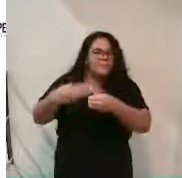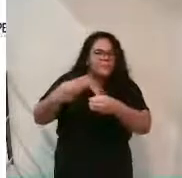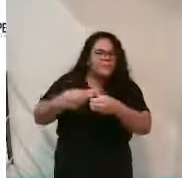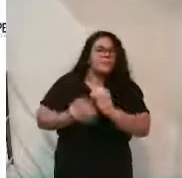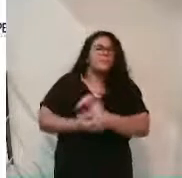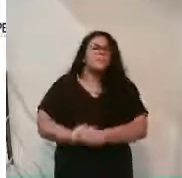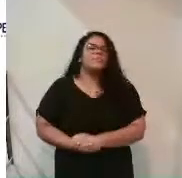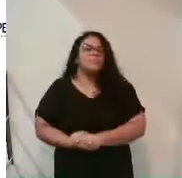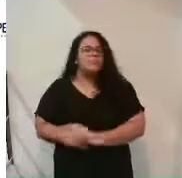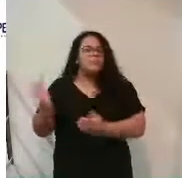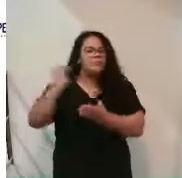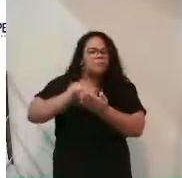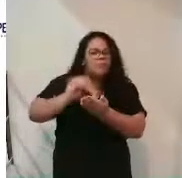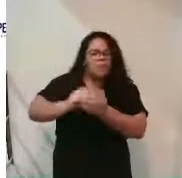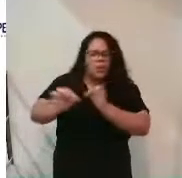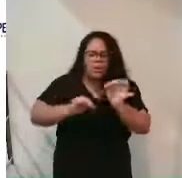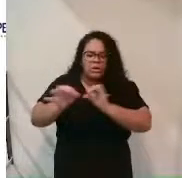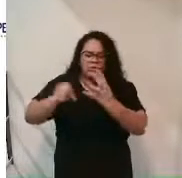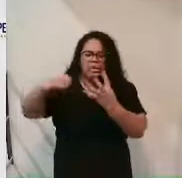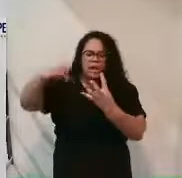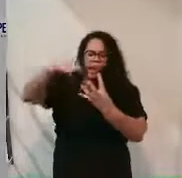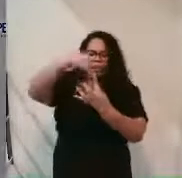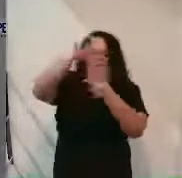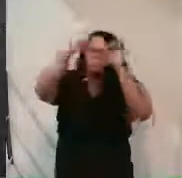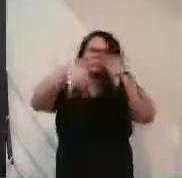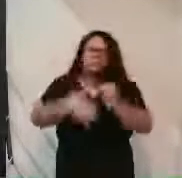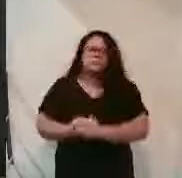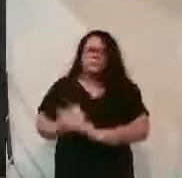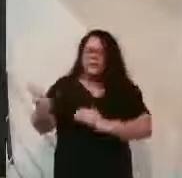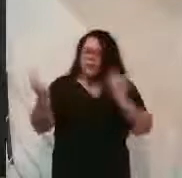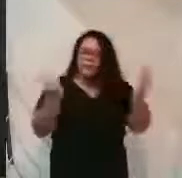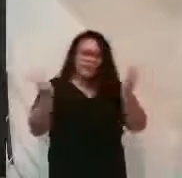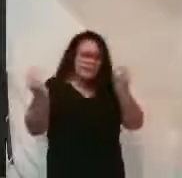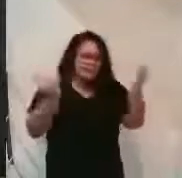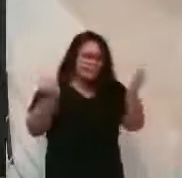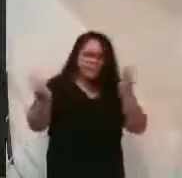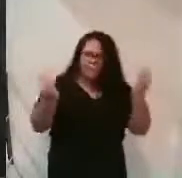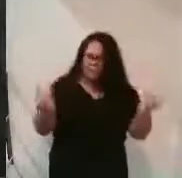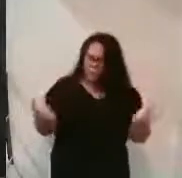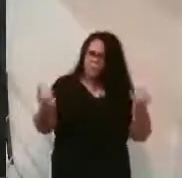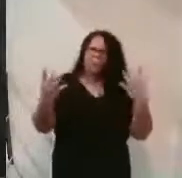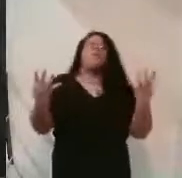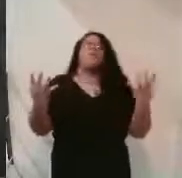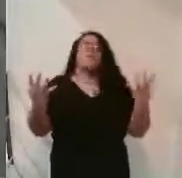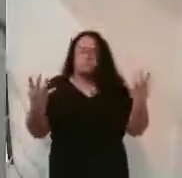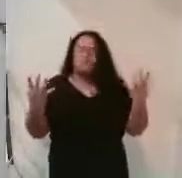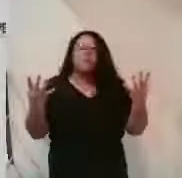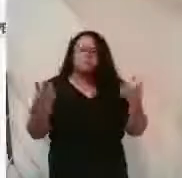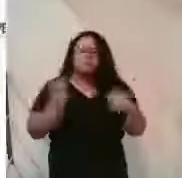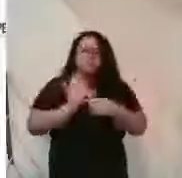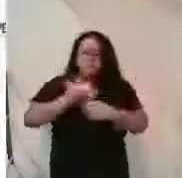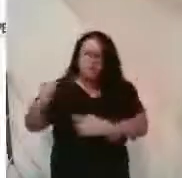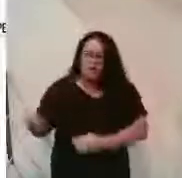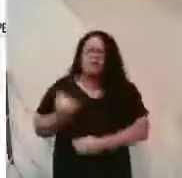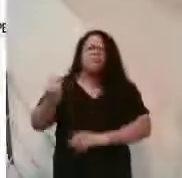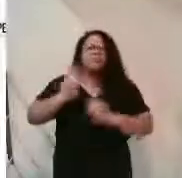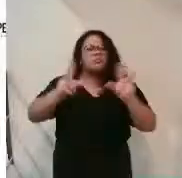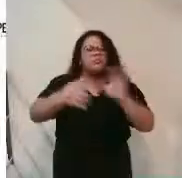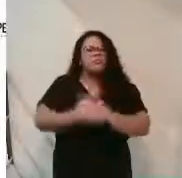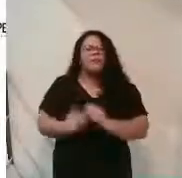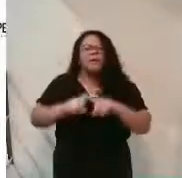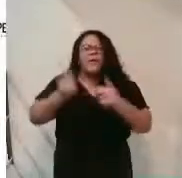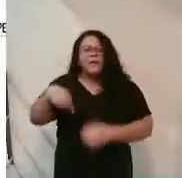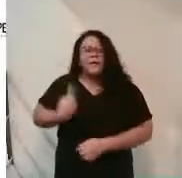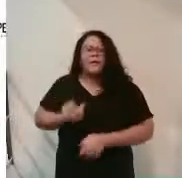inadequada. Aqui a comparação, é gritante a comparação, nós com certeza, num tempo próximo, um futuro